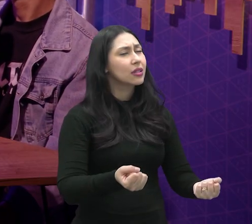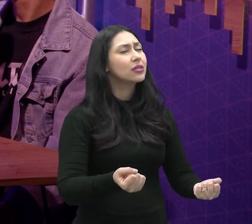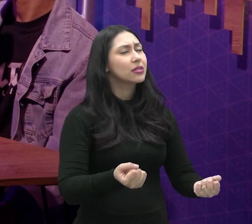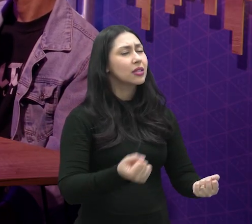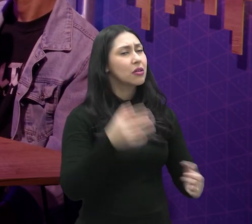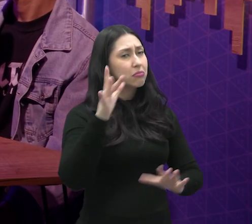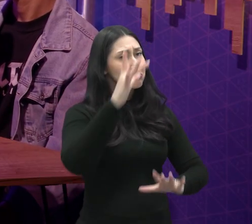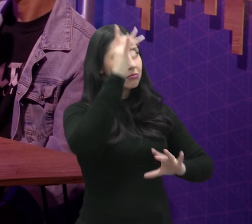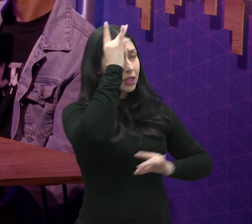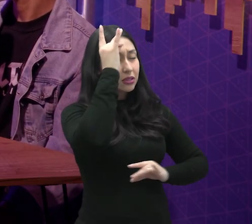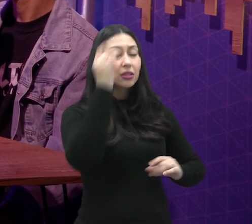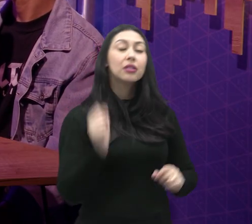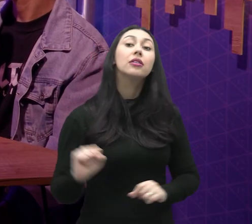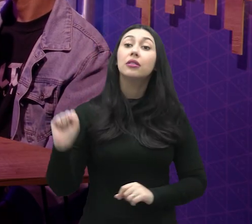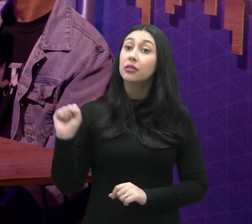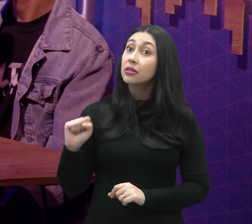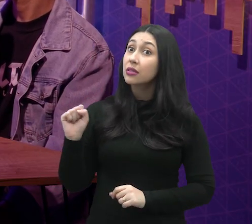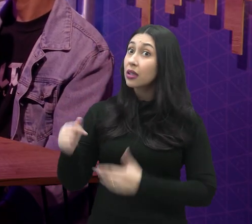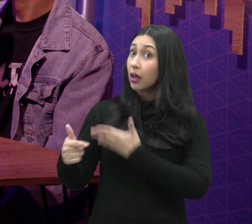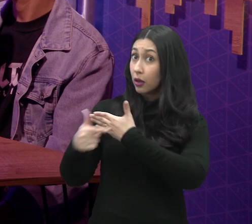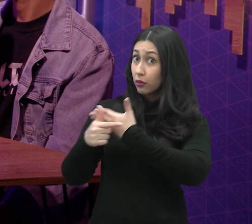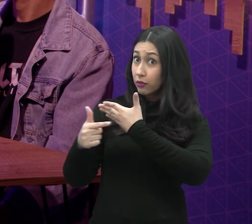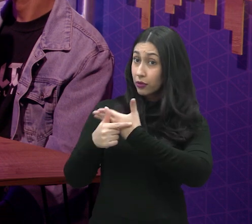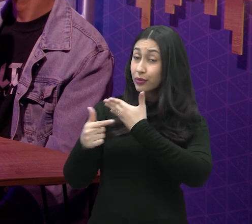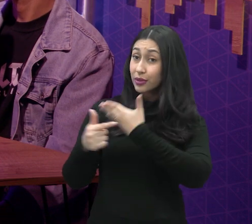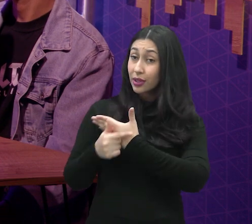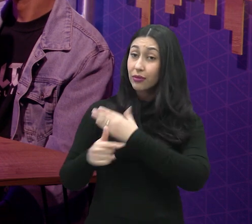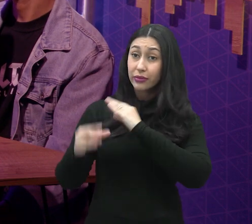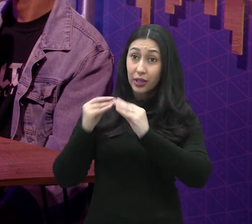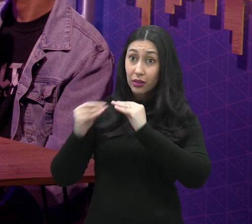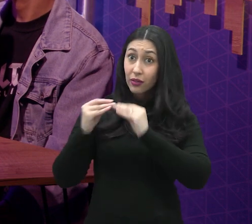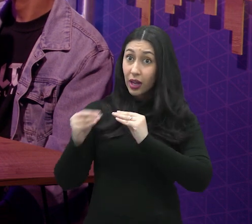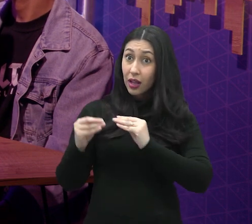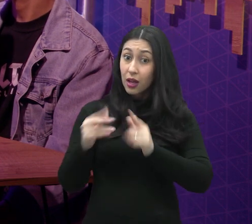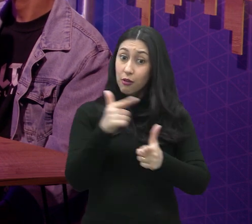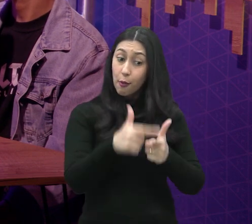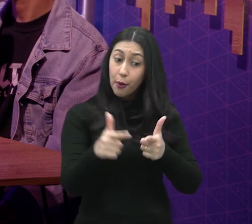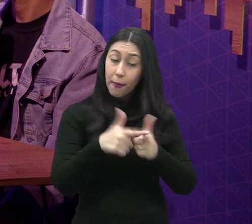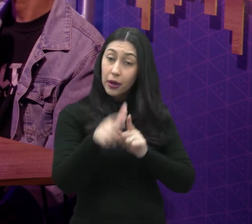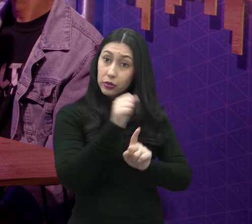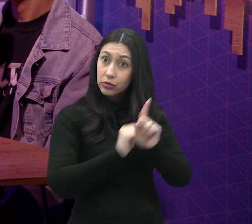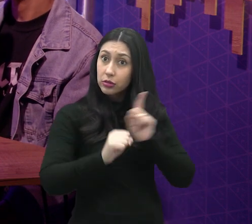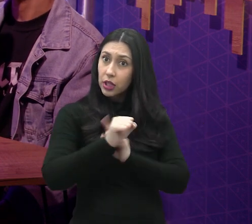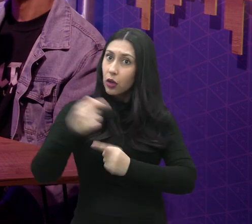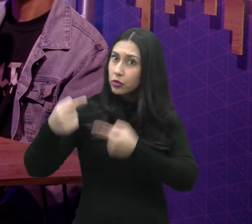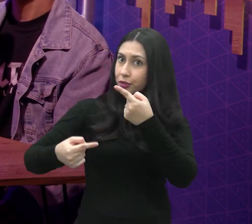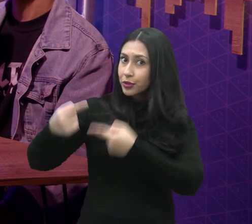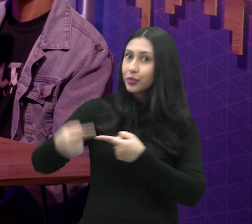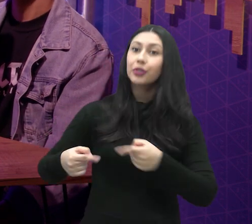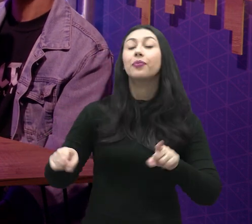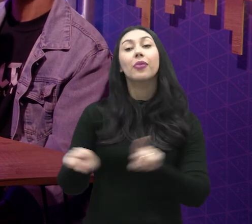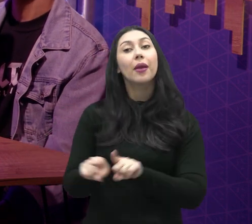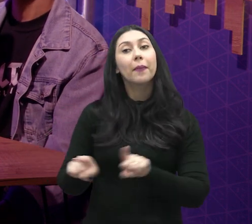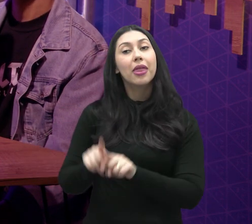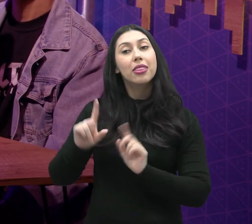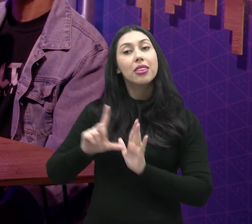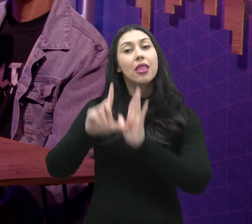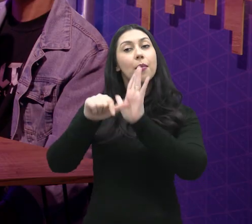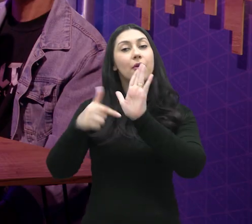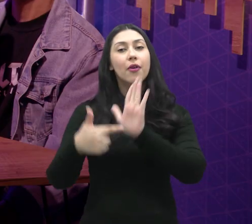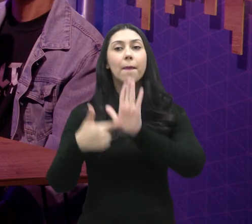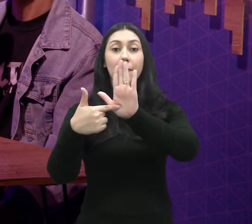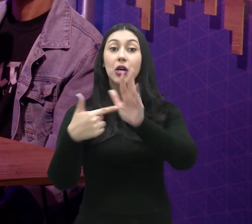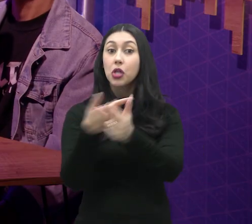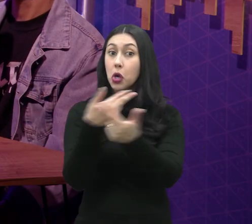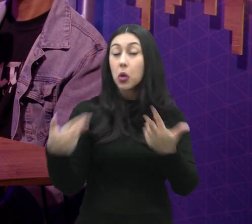aceitação maior, né, dos personagens. É o papel, né, nas novelas também, levar essa discussão social, né? Aliás, no próximo bloco a gente vai falar sobre